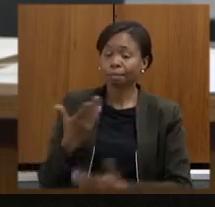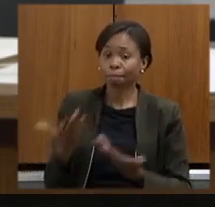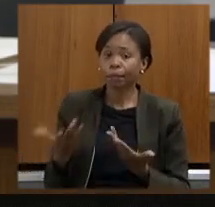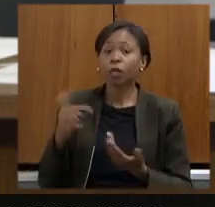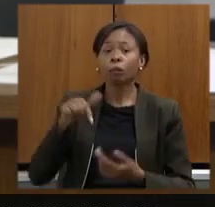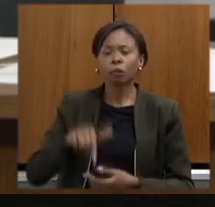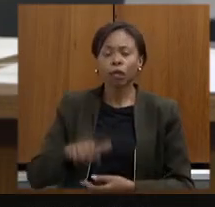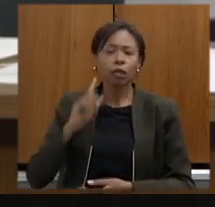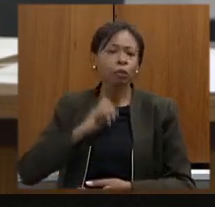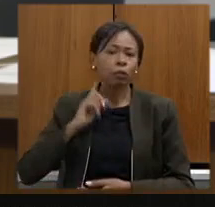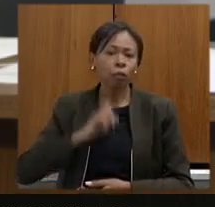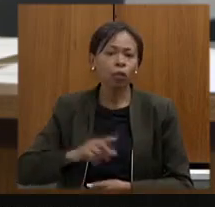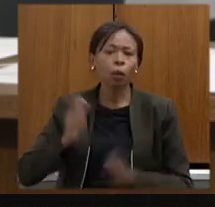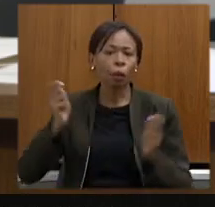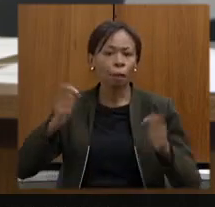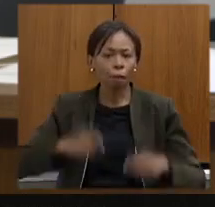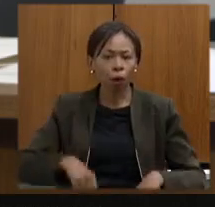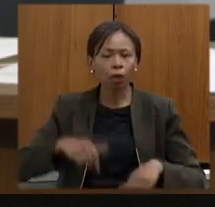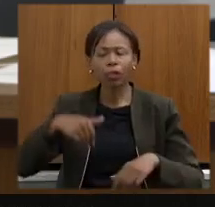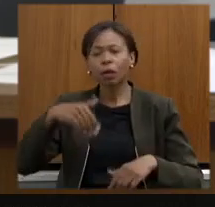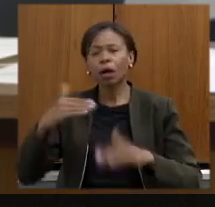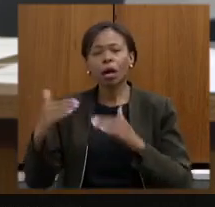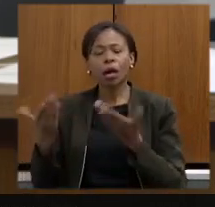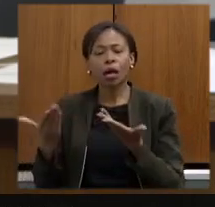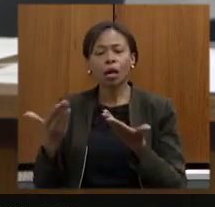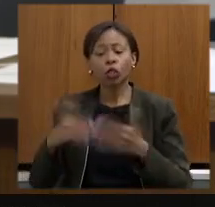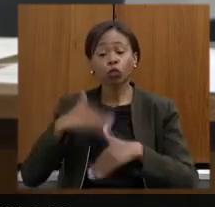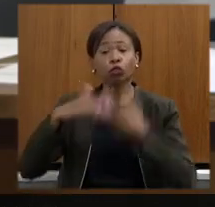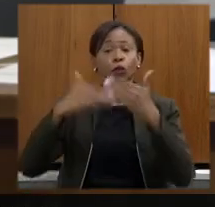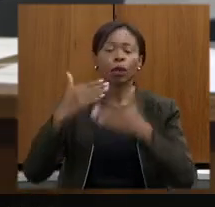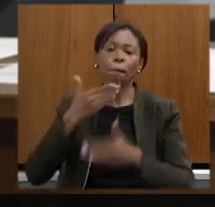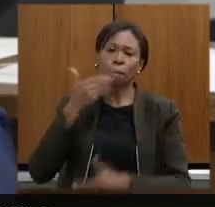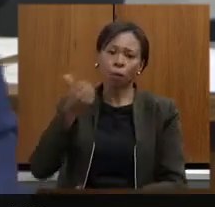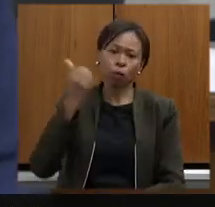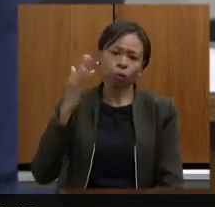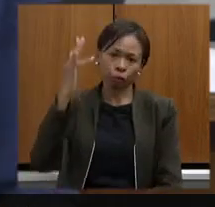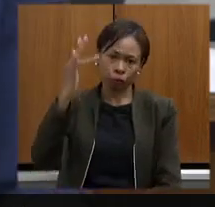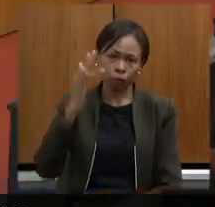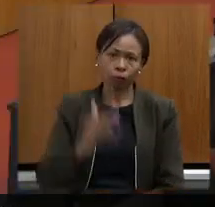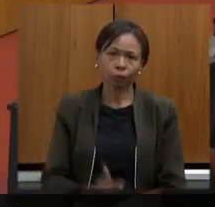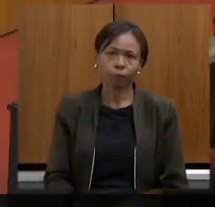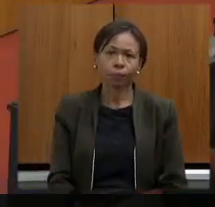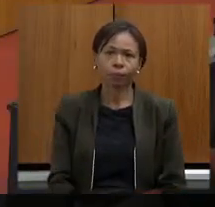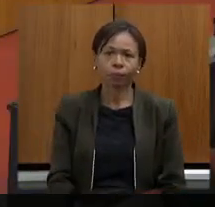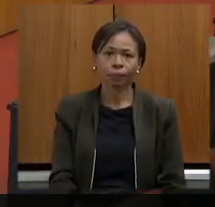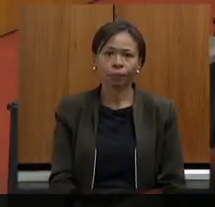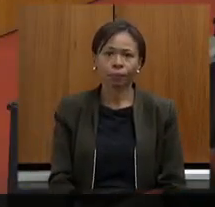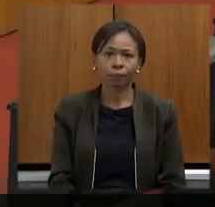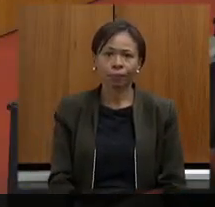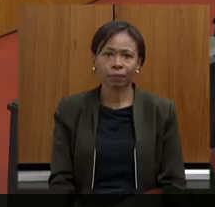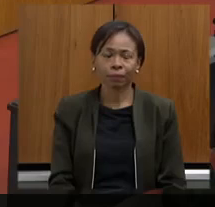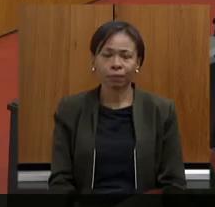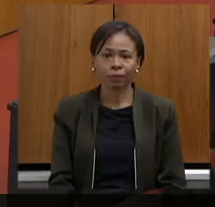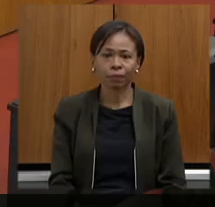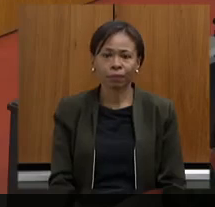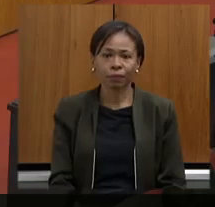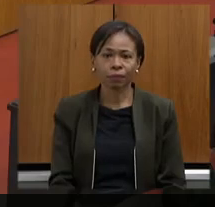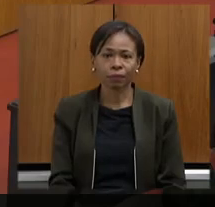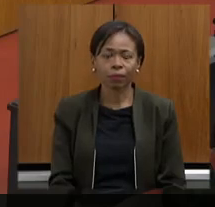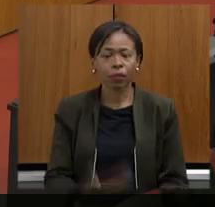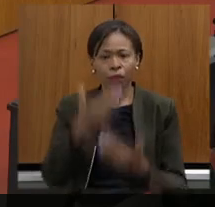de ainda mais competitividade para o seu desenvolvimento no futuro bom obrigado